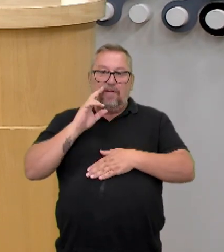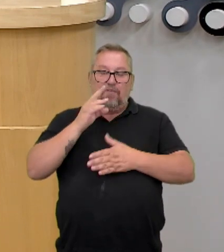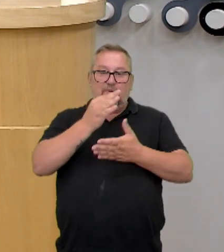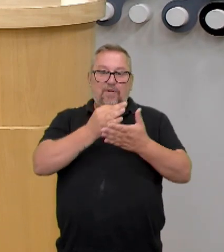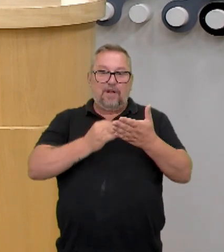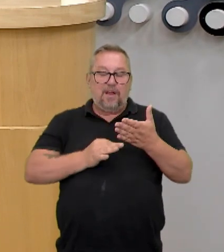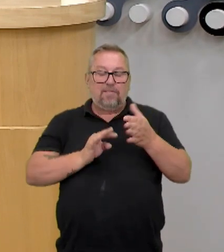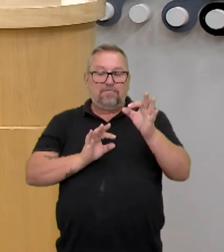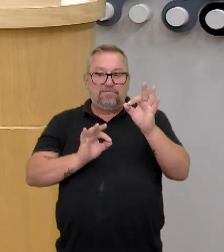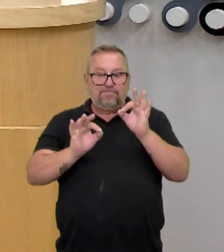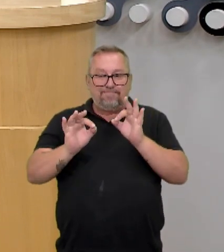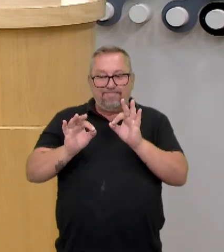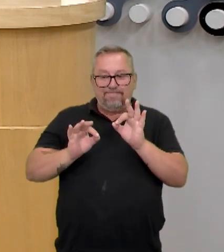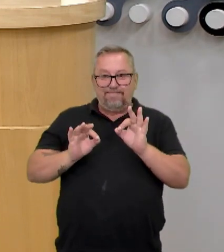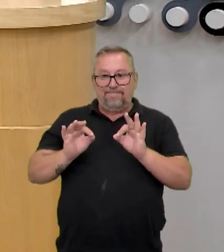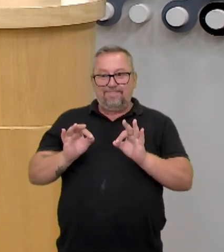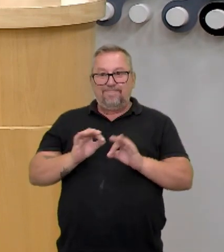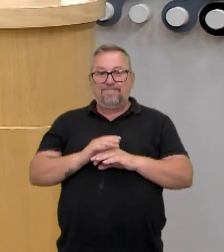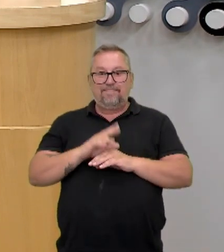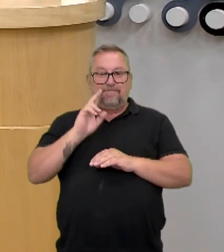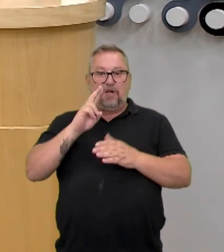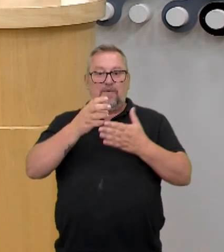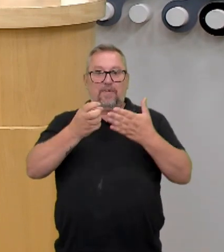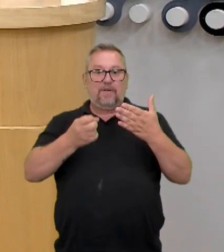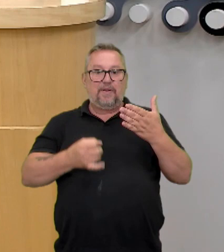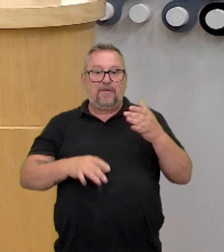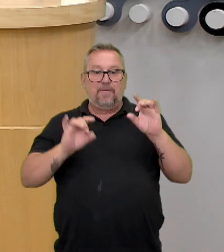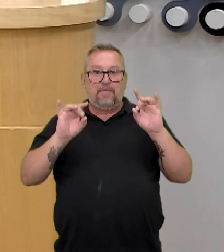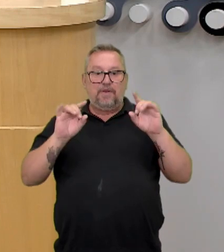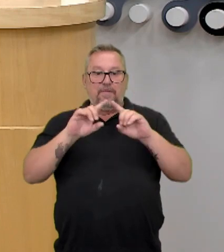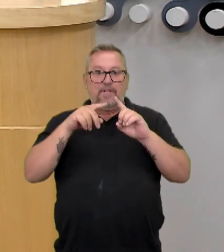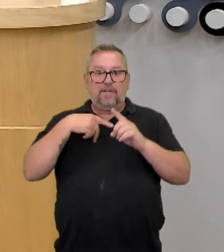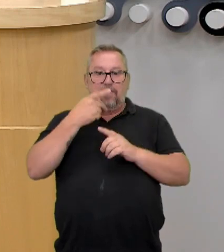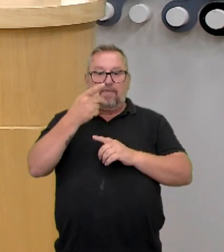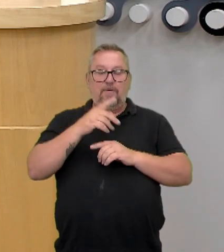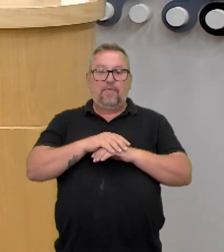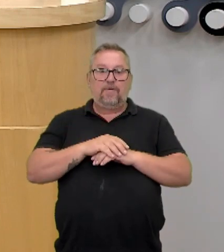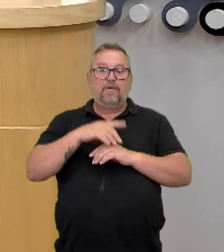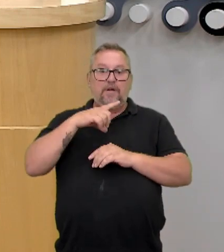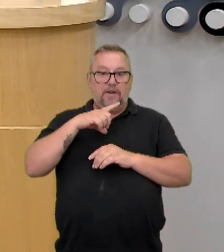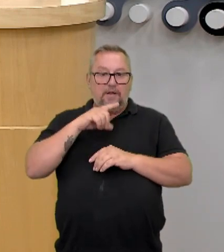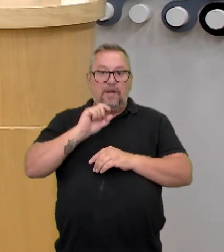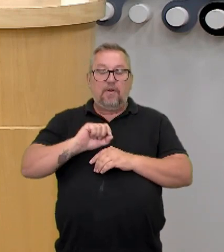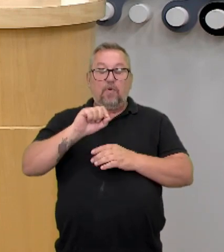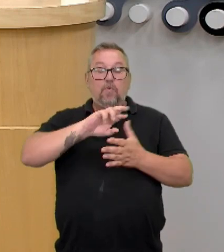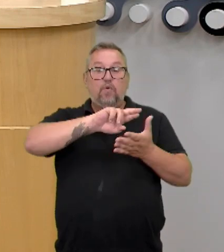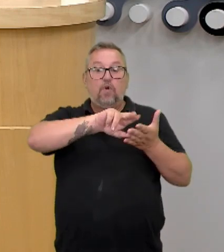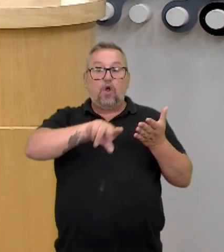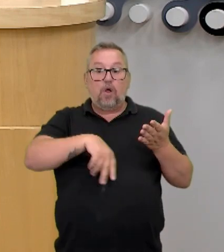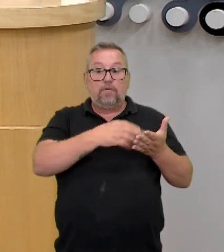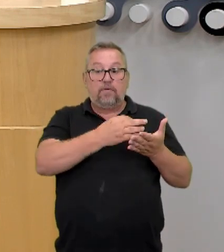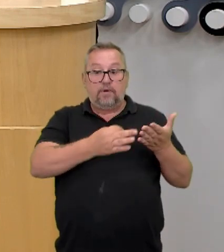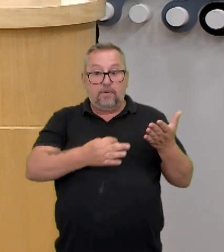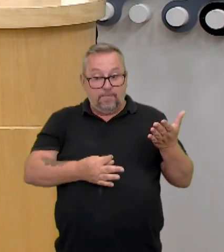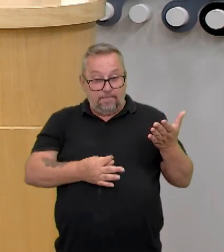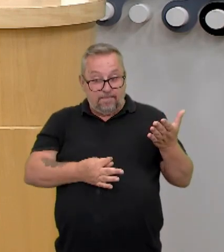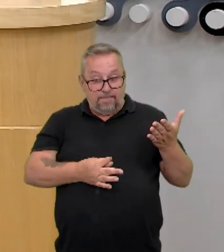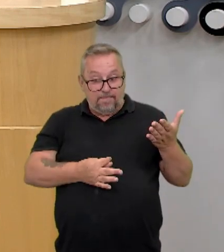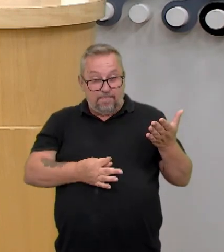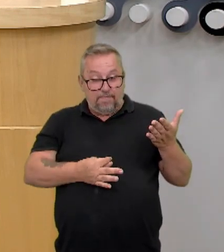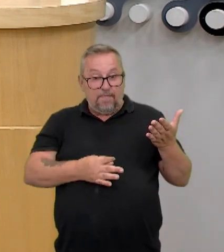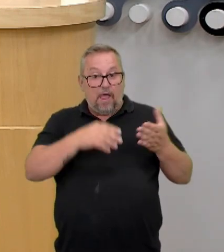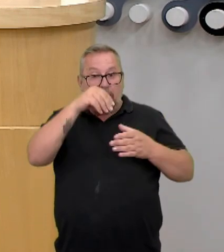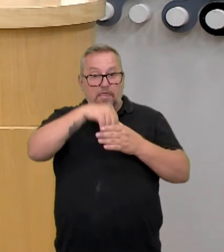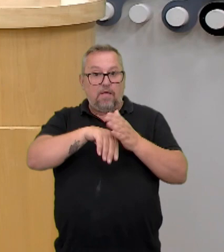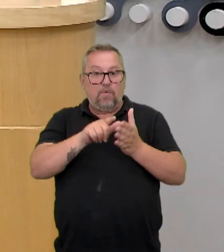observando. Exatamente. Vendo características específicas. E aí você falou, né? A amplitude que tem dos gêneros textuais no campo